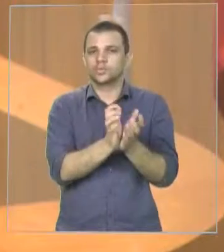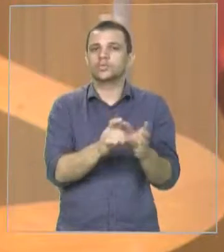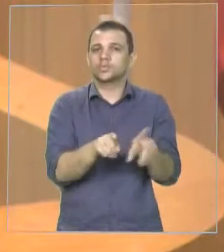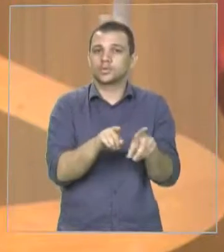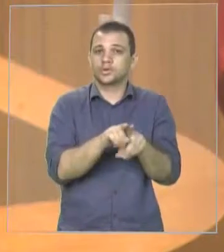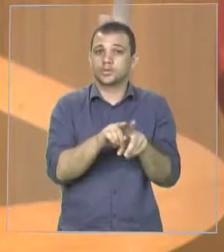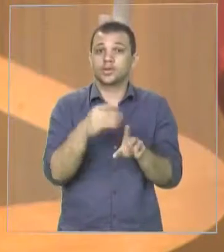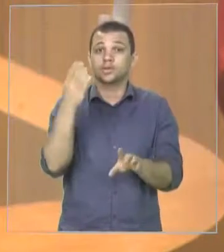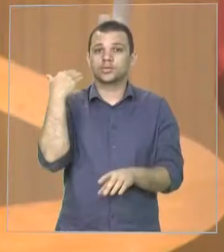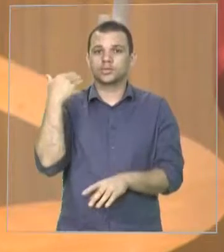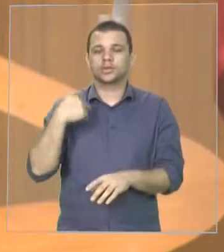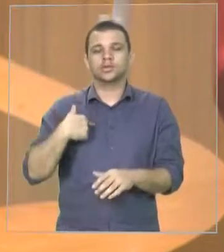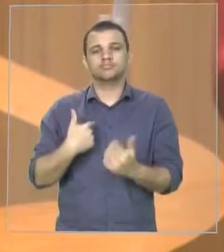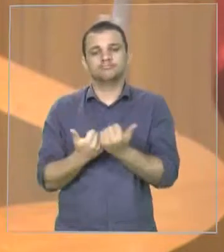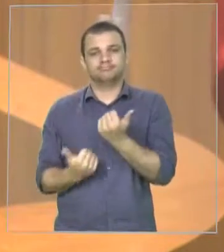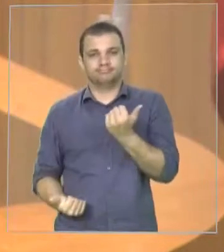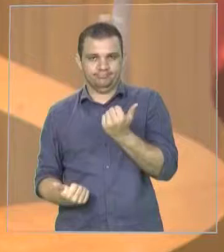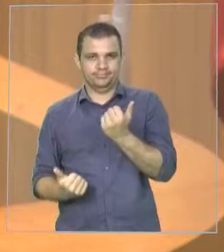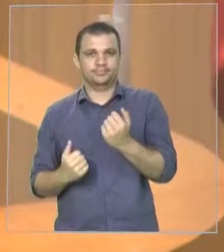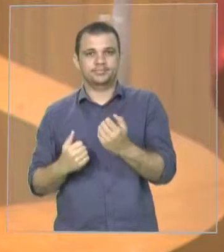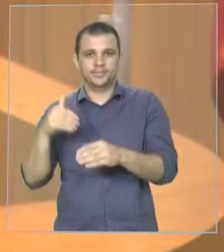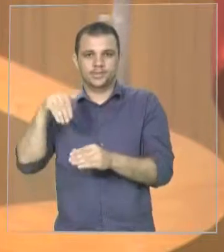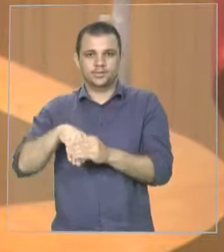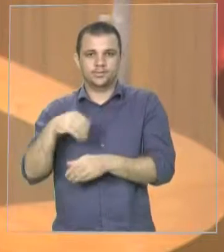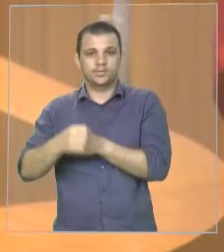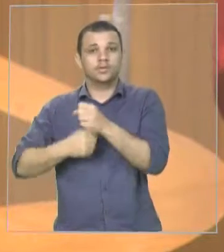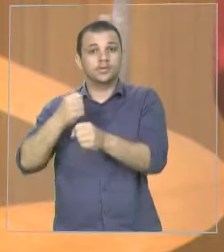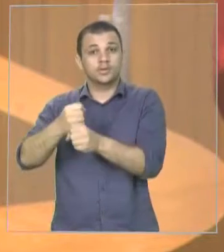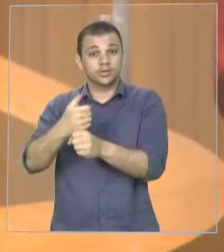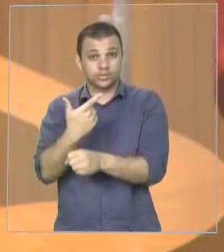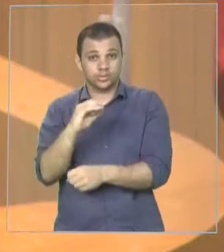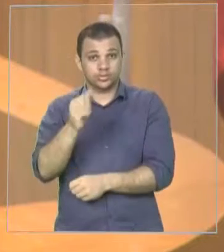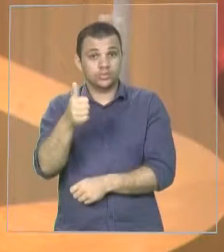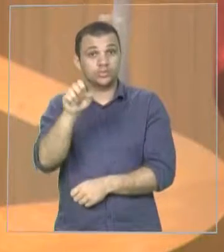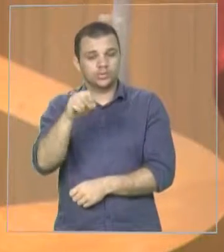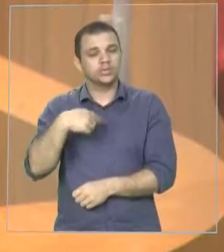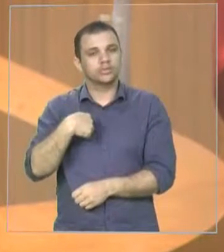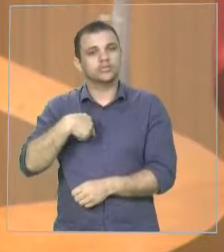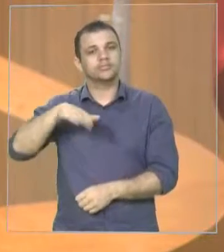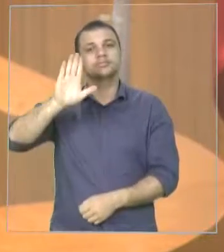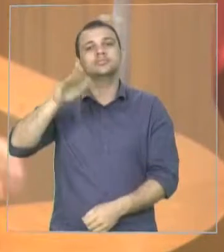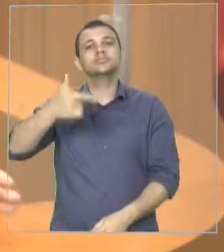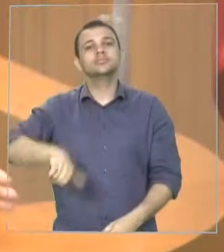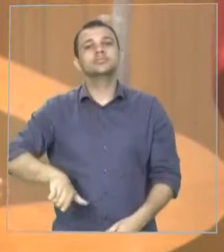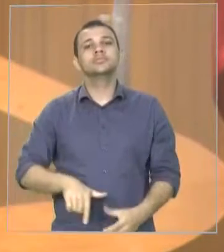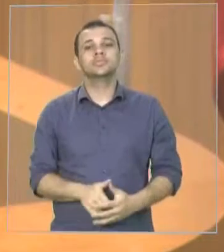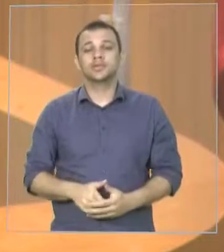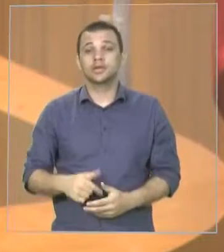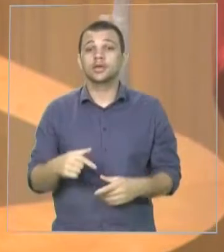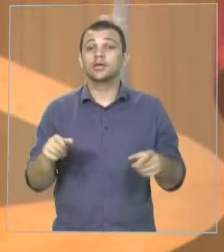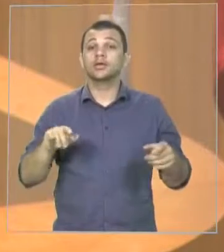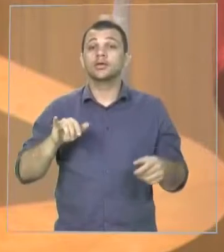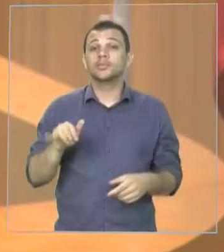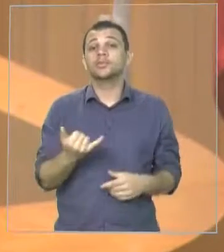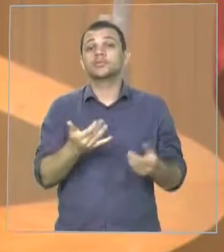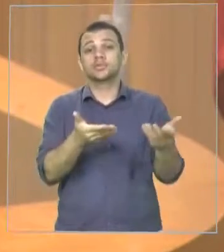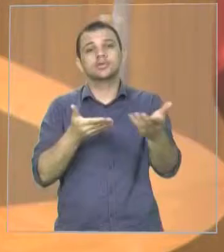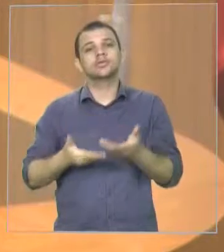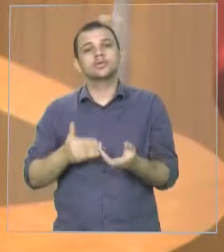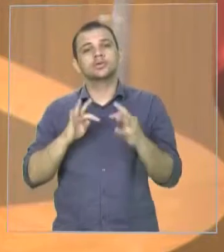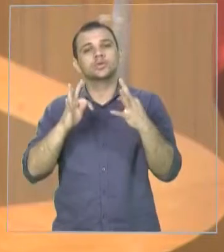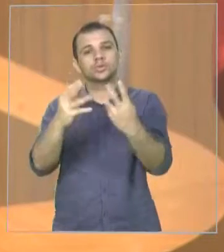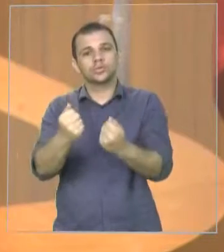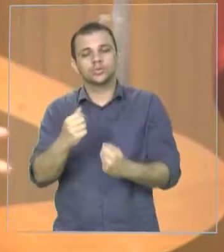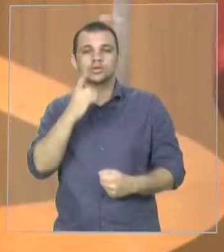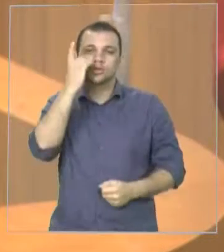E nesta oportunidade, queria convidar todos os colegas parlamentares, a imprensa e todos os